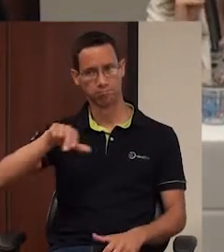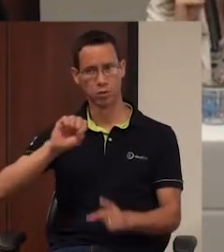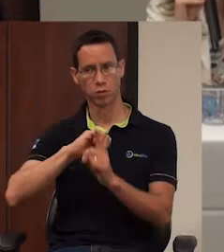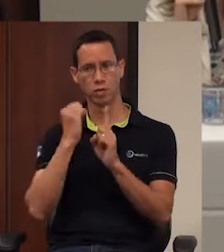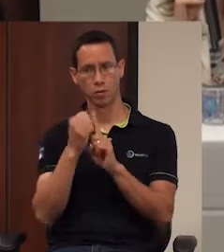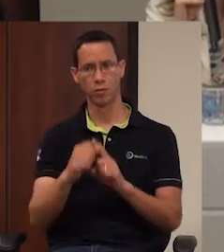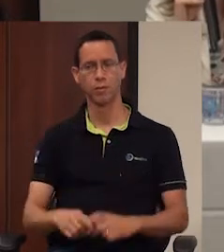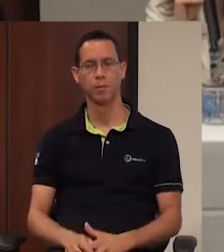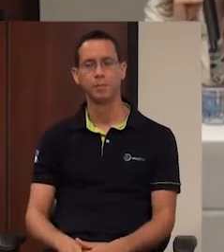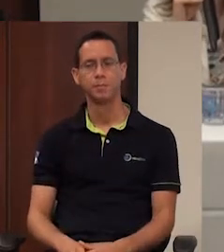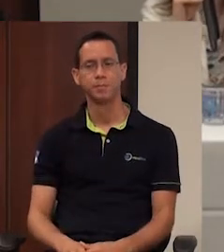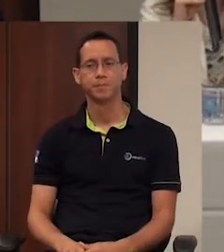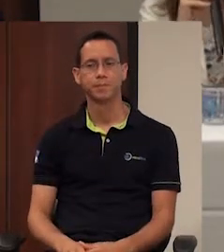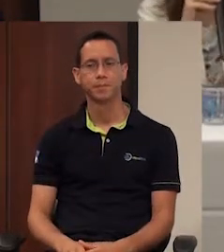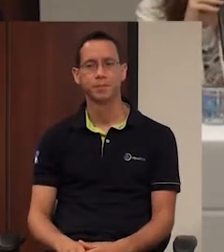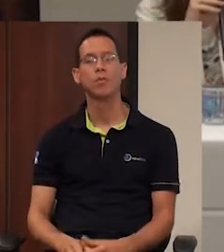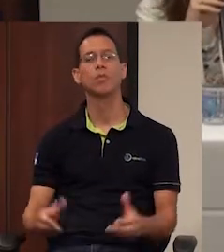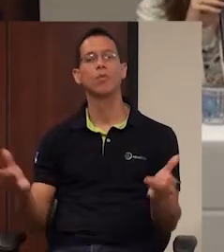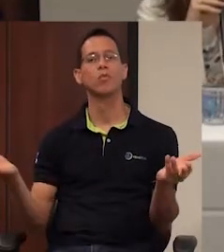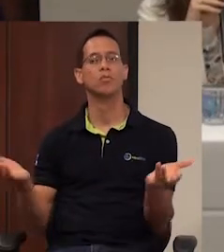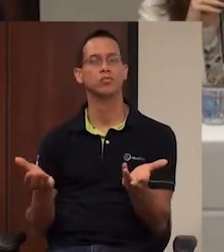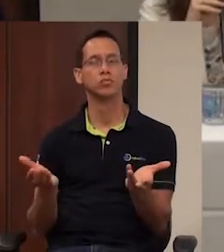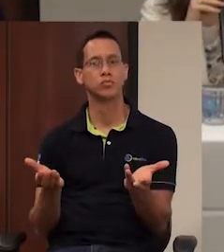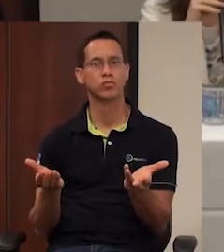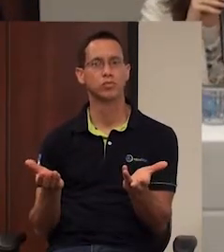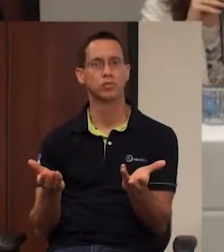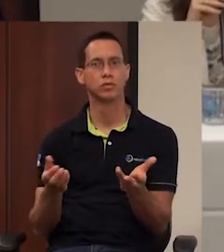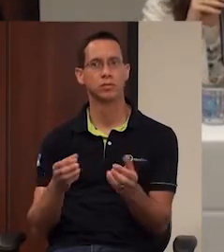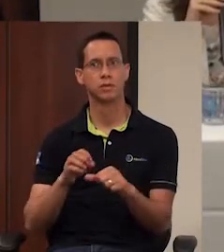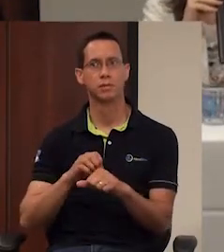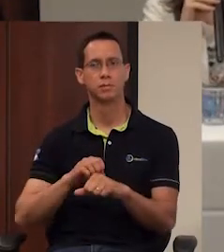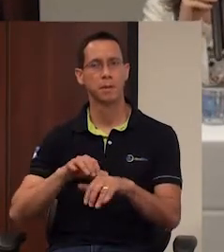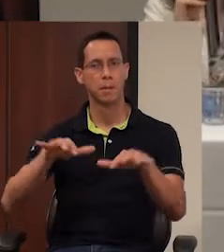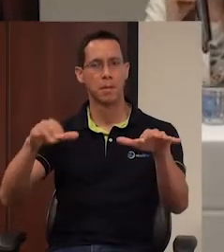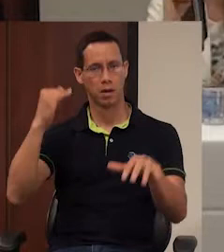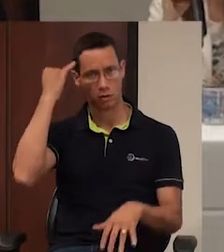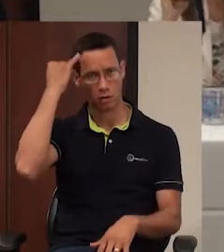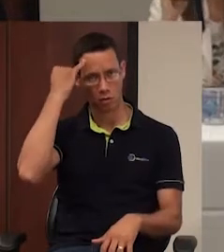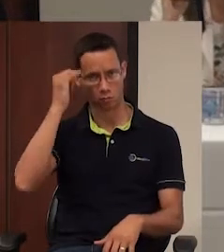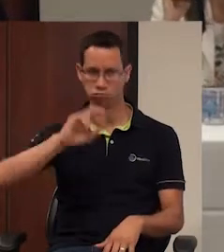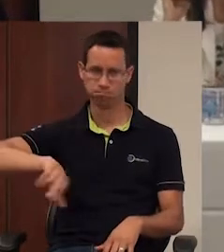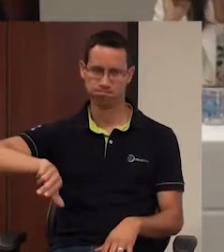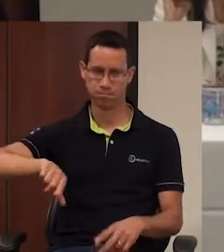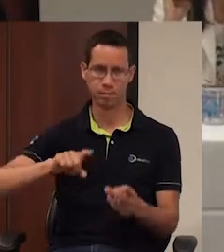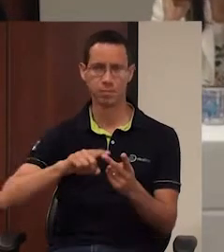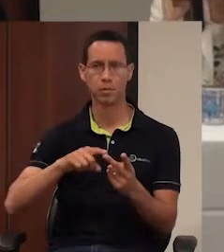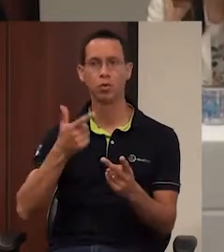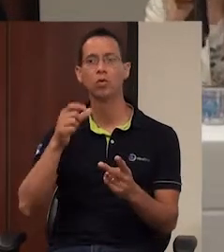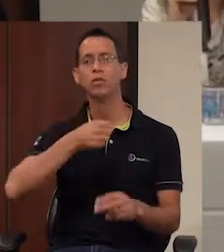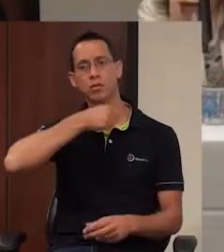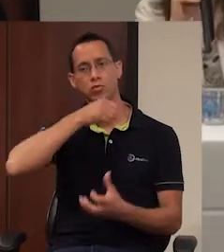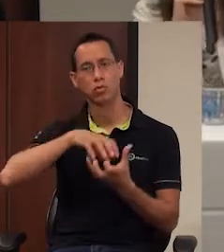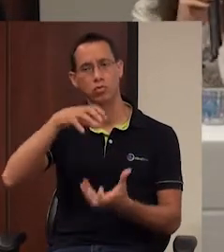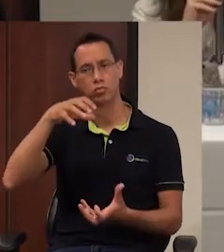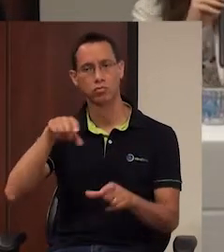Então, hoje isso não é estendido ainda a pessoas com deficiência intelectual e nem para idosos, porque tem uma coisa interessante aqui. Quando a